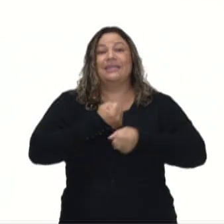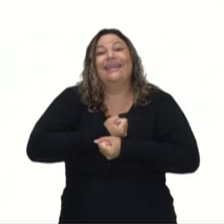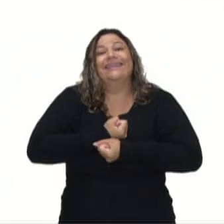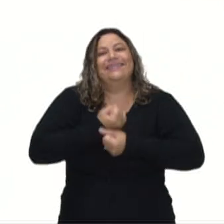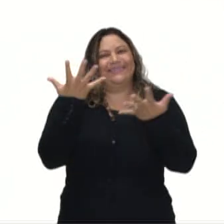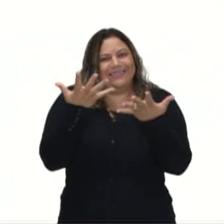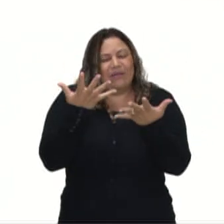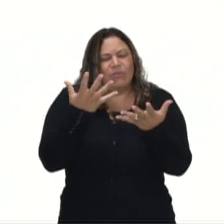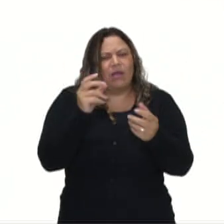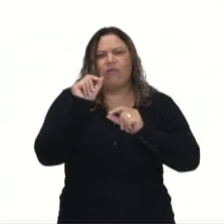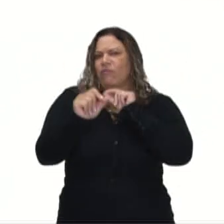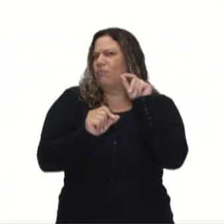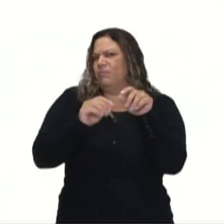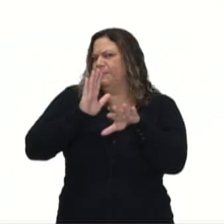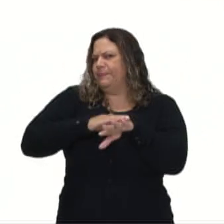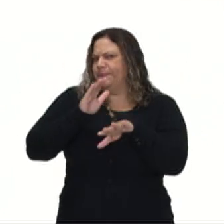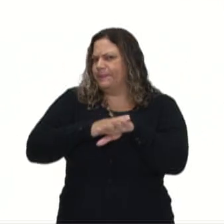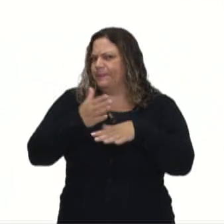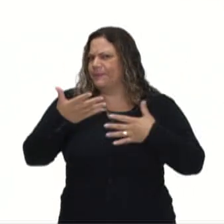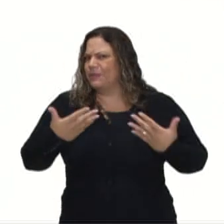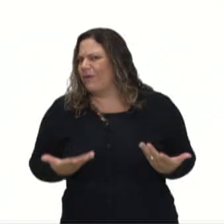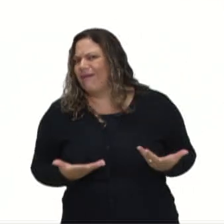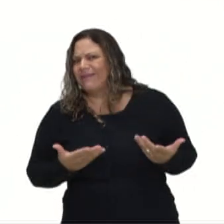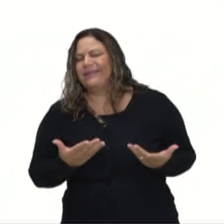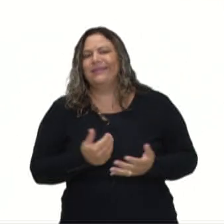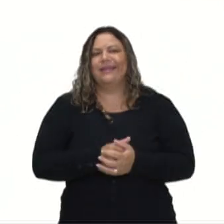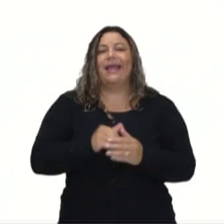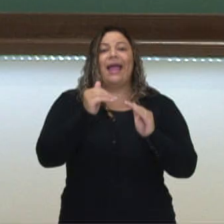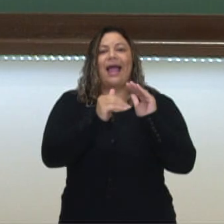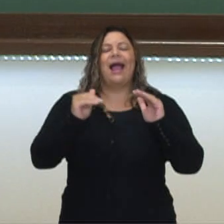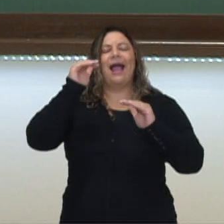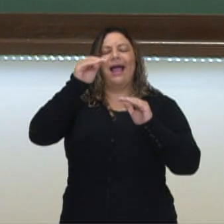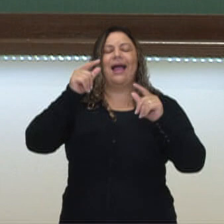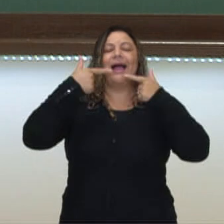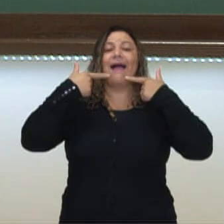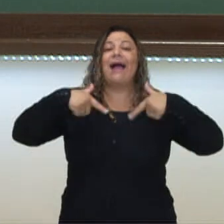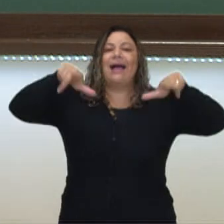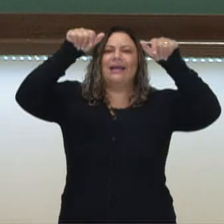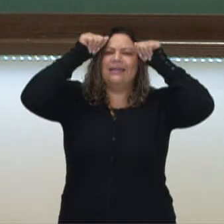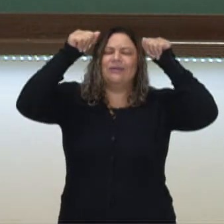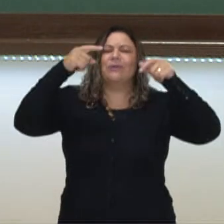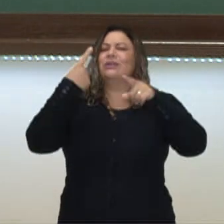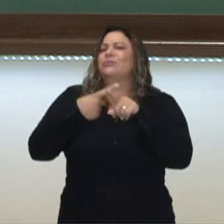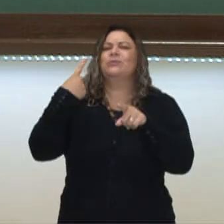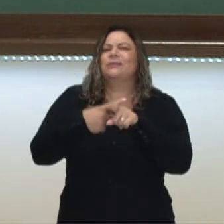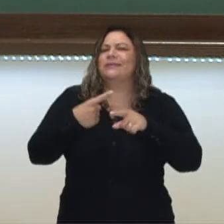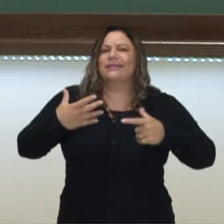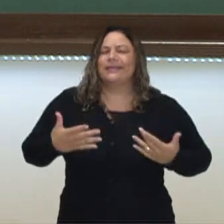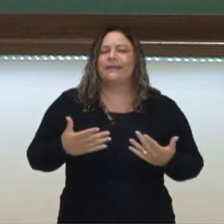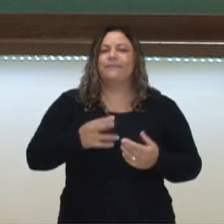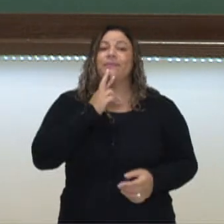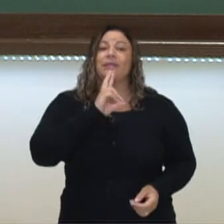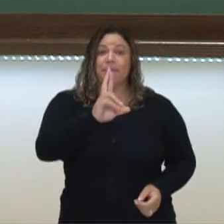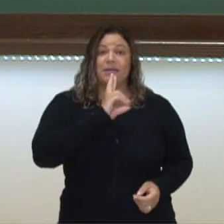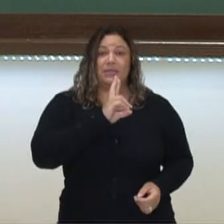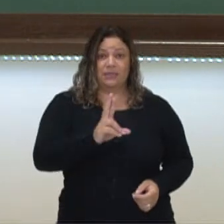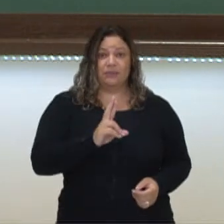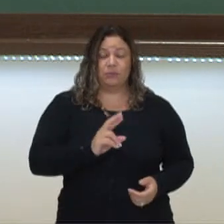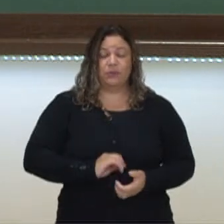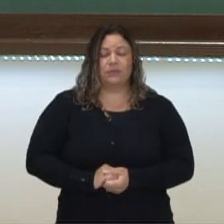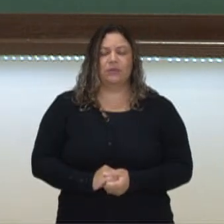Desabafo, qual é a função da linguagem predominante e por quê? Lembre-se, para responder essa questão, do